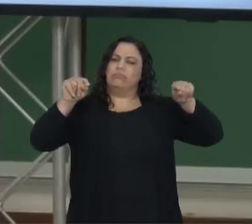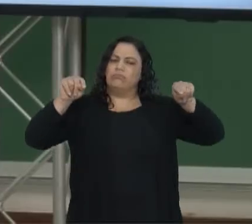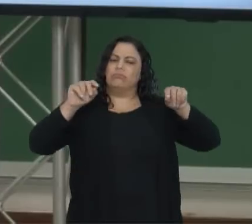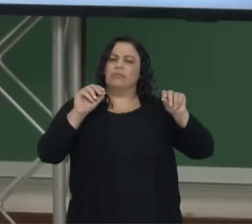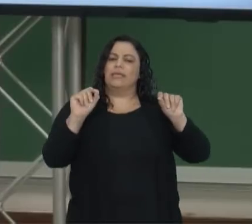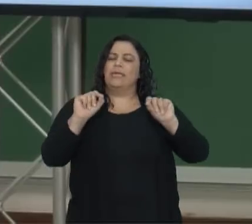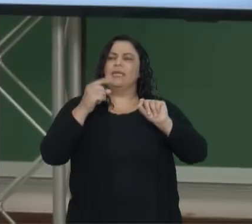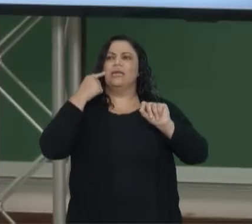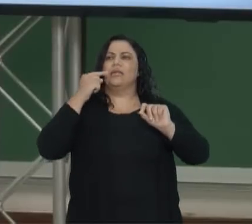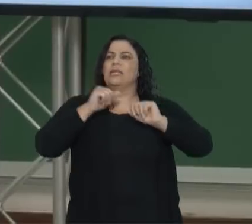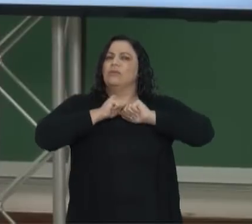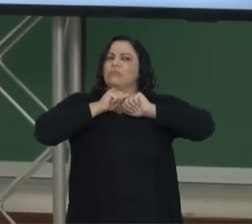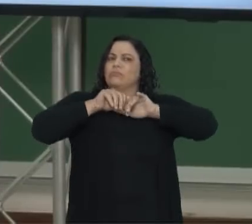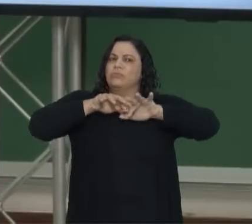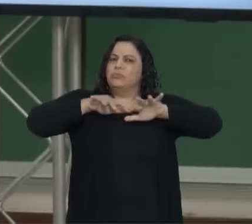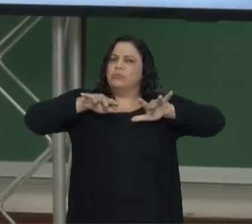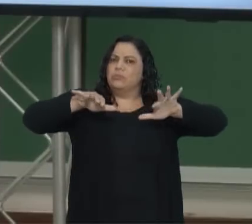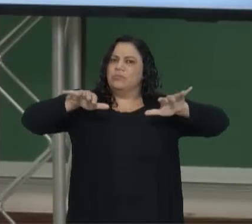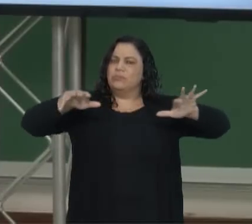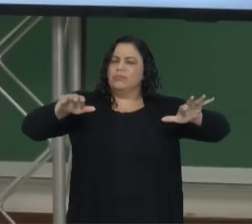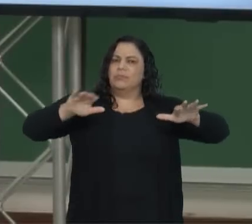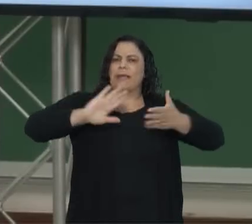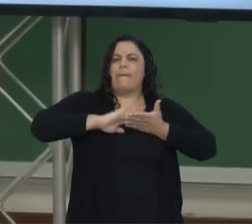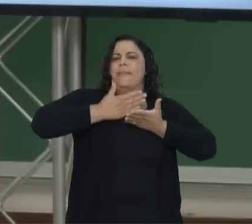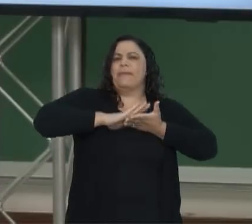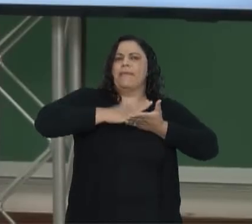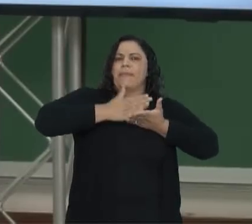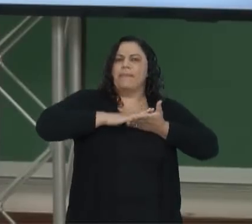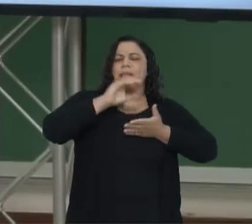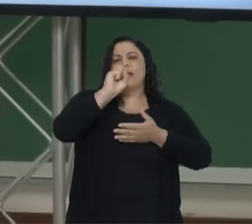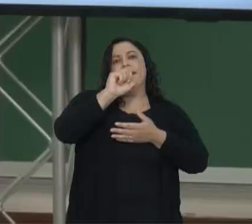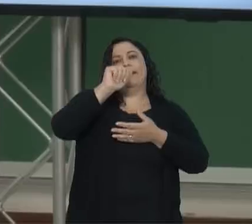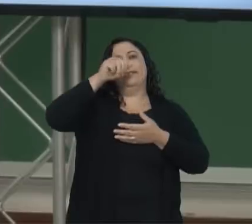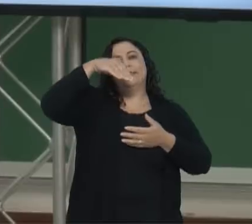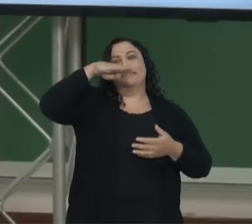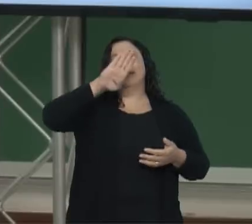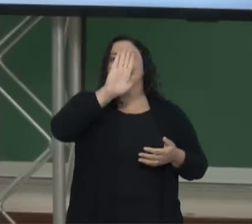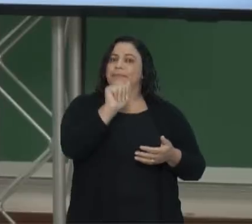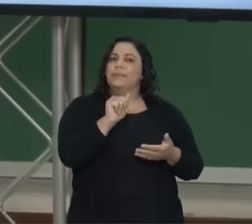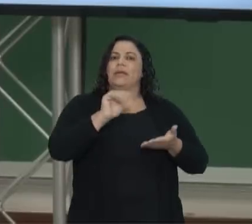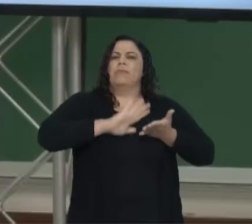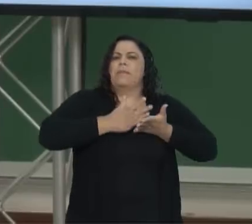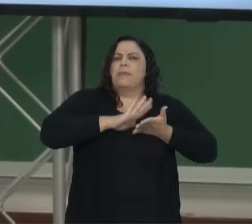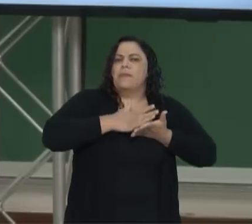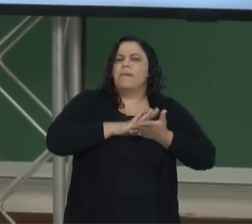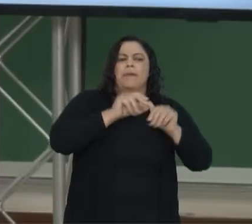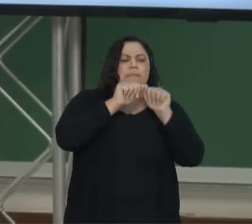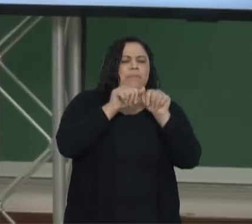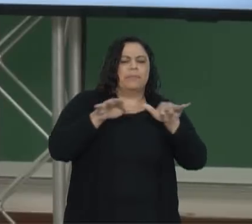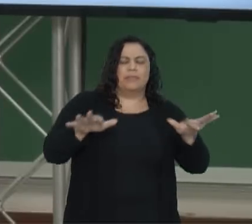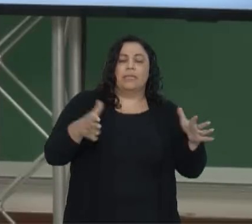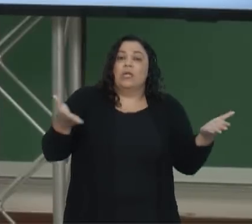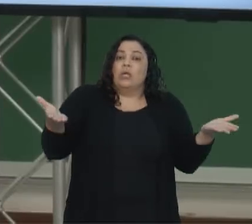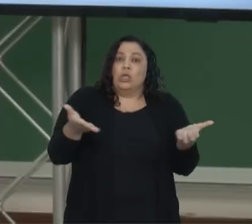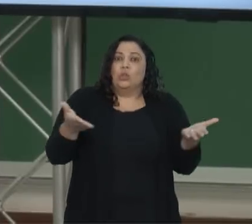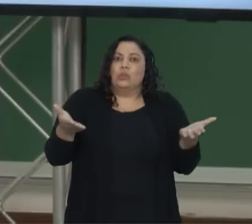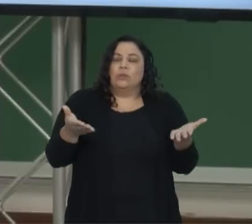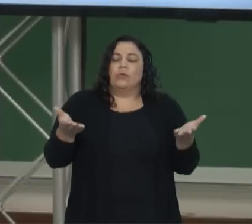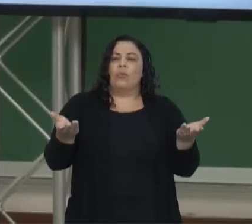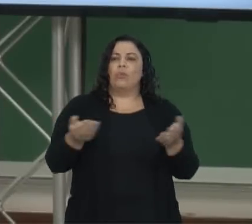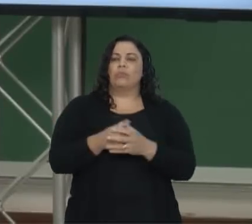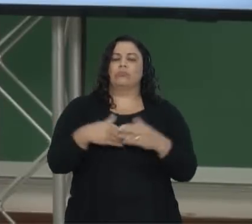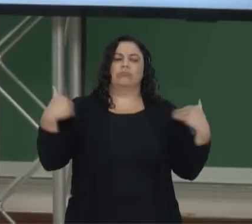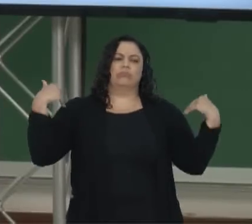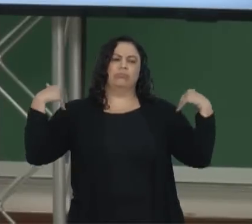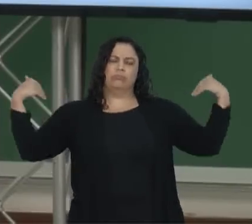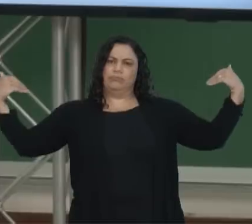para outras áreas também e chegou nas academias, que é uma atividade que as pessoas fazem hoje em dia, ir para a academia.